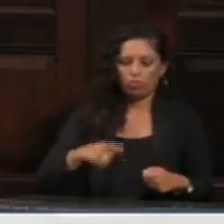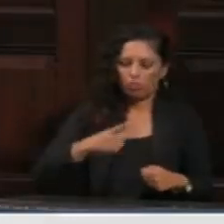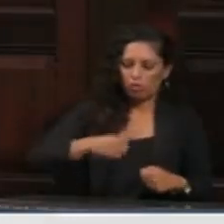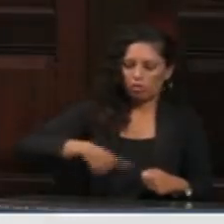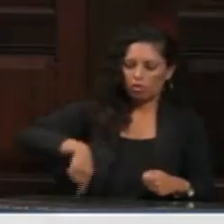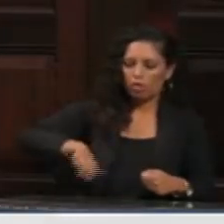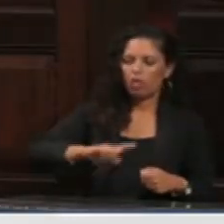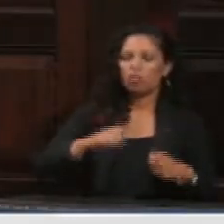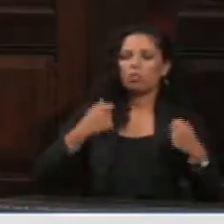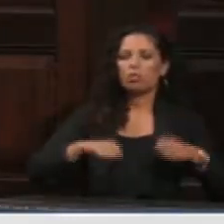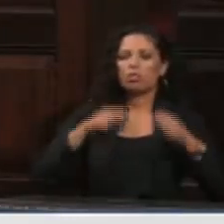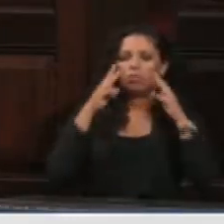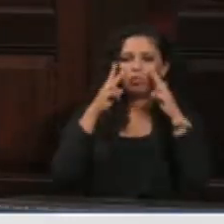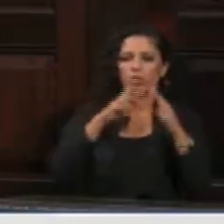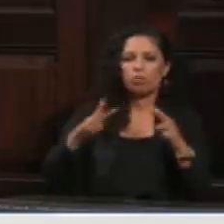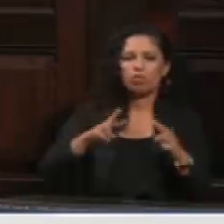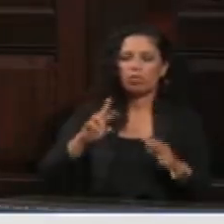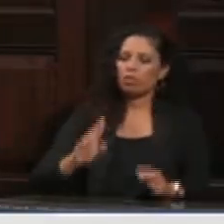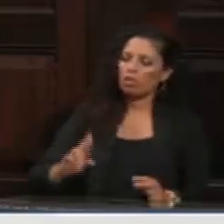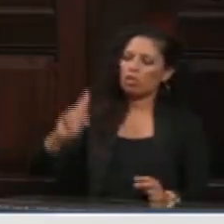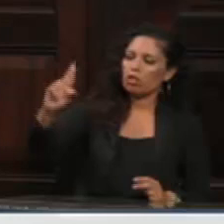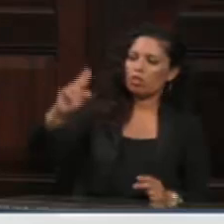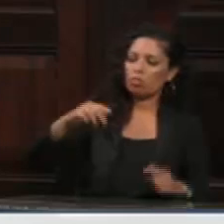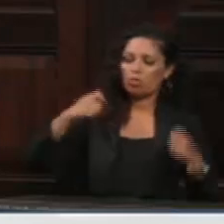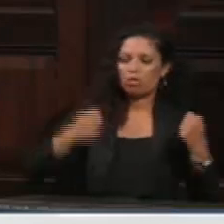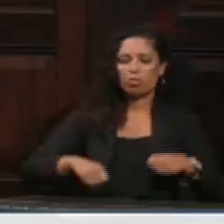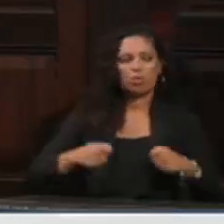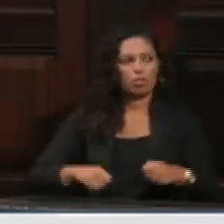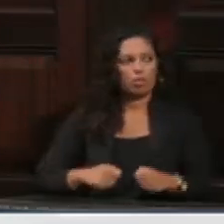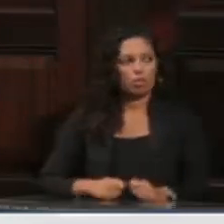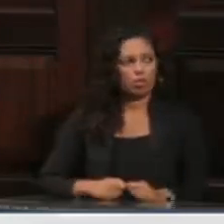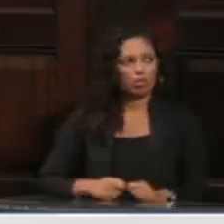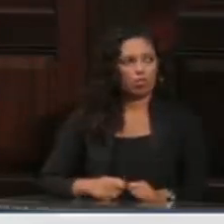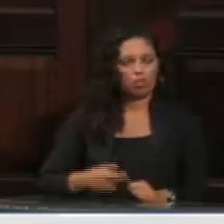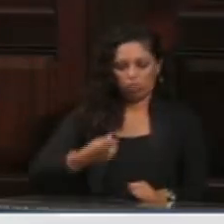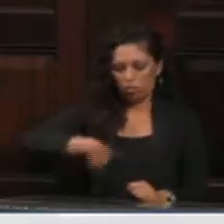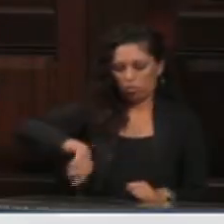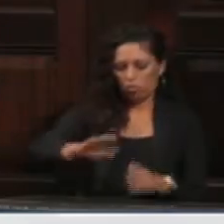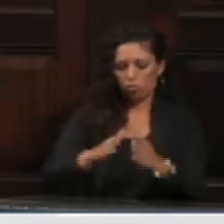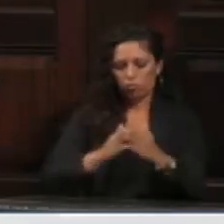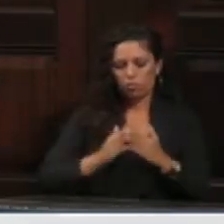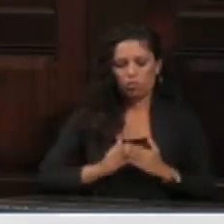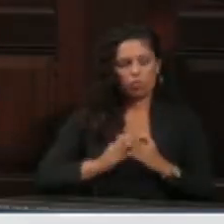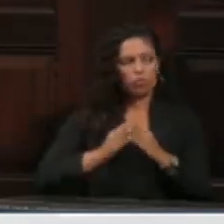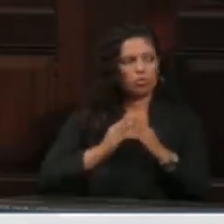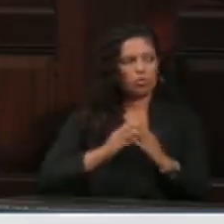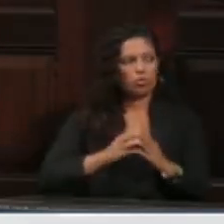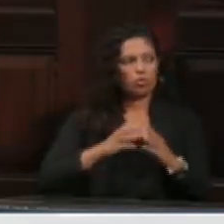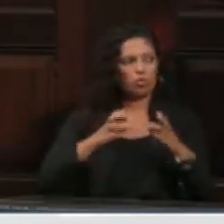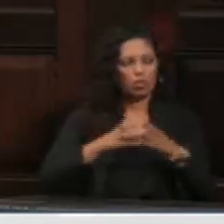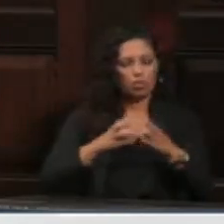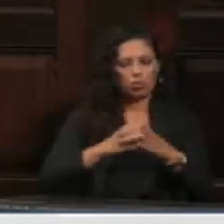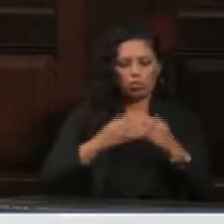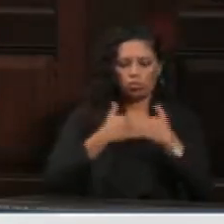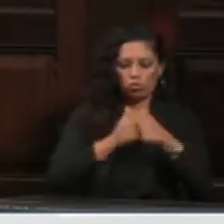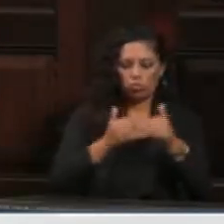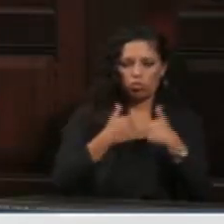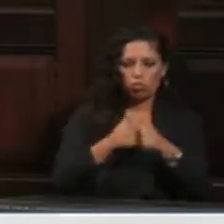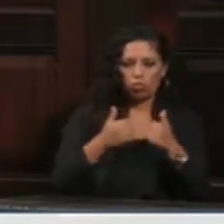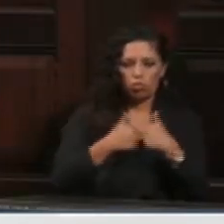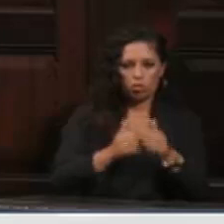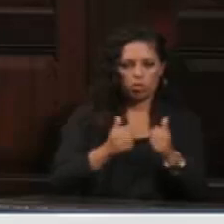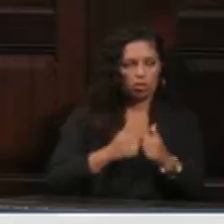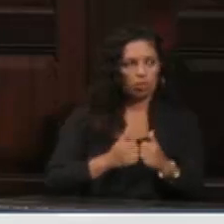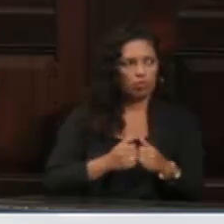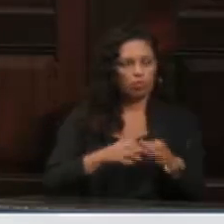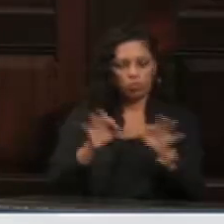responder nessa casa, inclusive. Por isso pedimos que a Comissão de Transporte